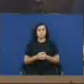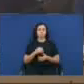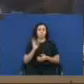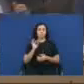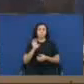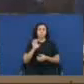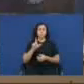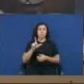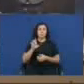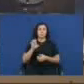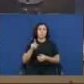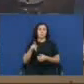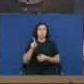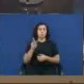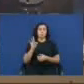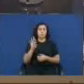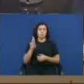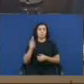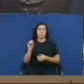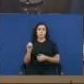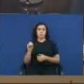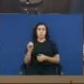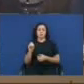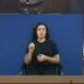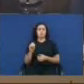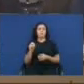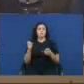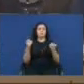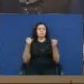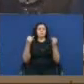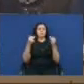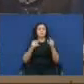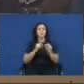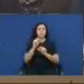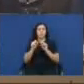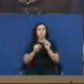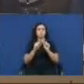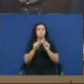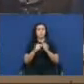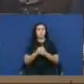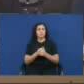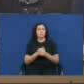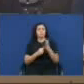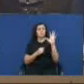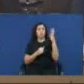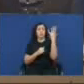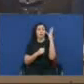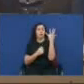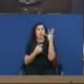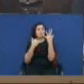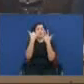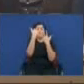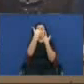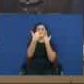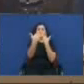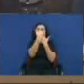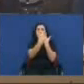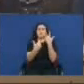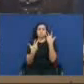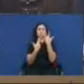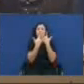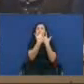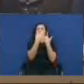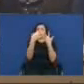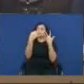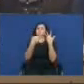Electro, no que tange a questão dos cortes dos galhos que está nos fios, a responsabilidade da